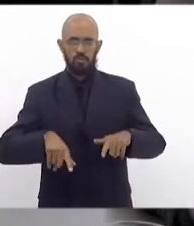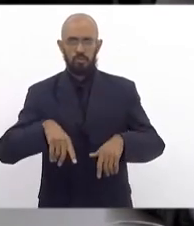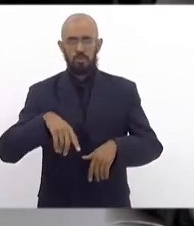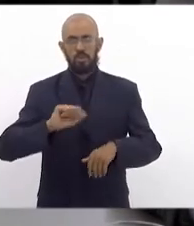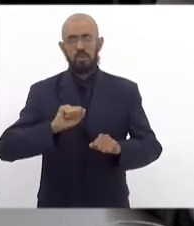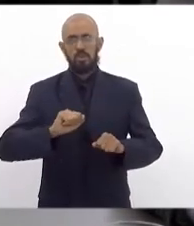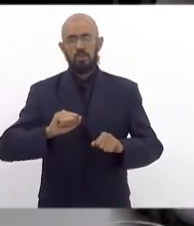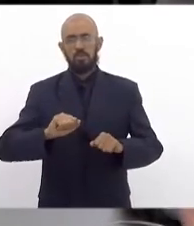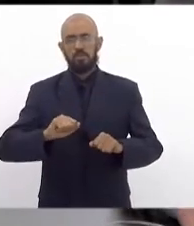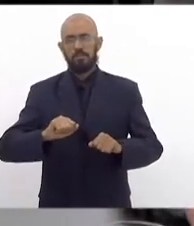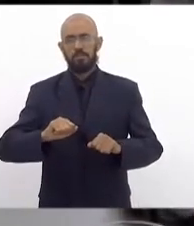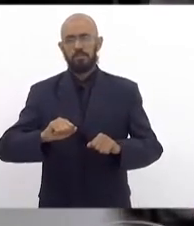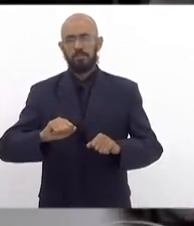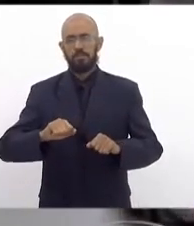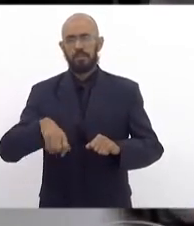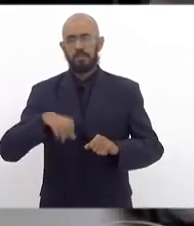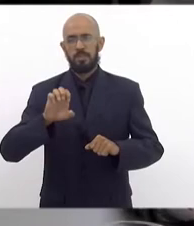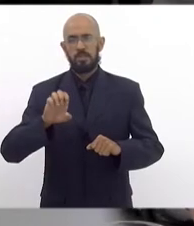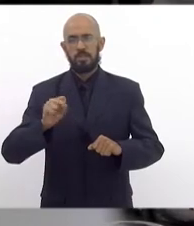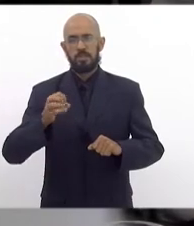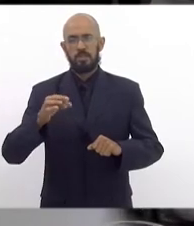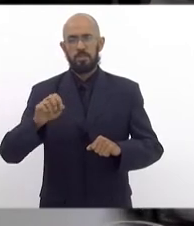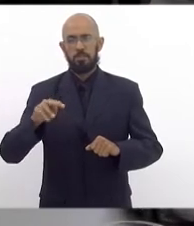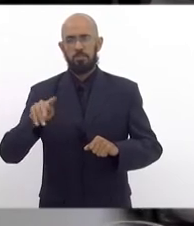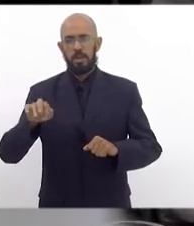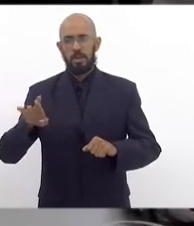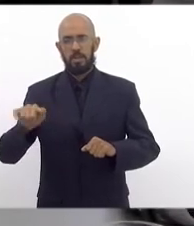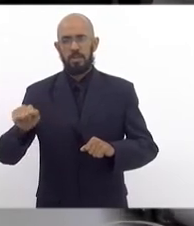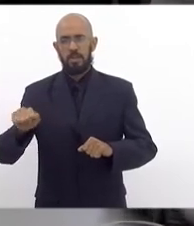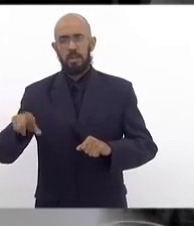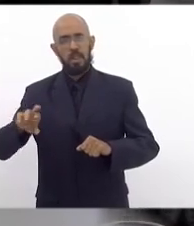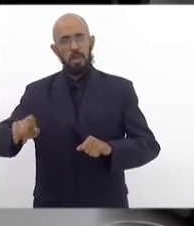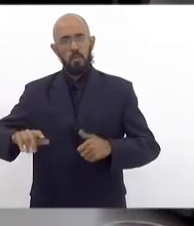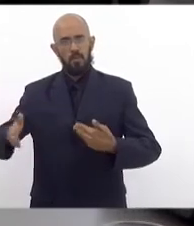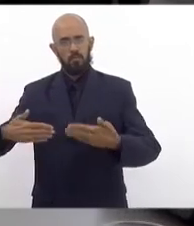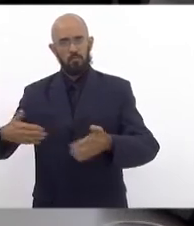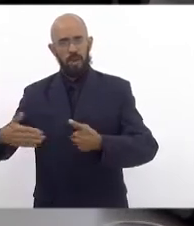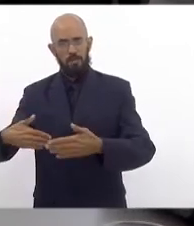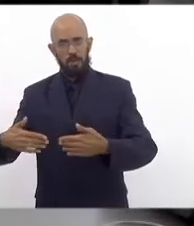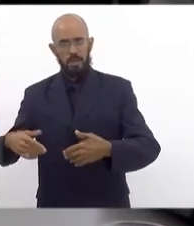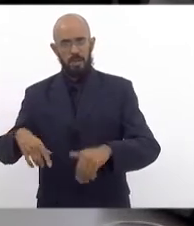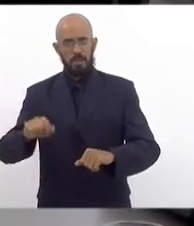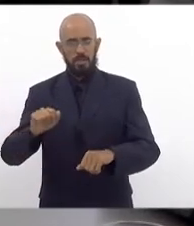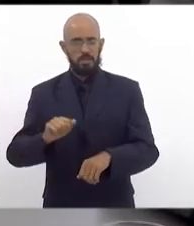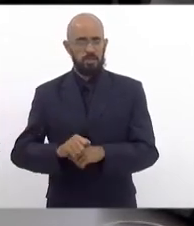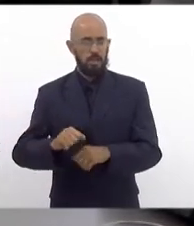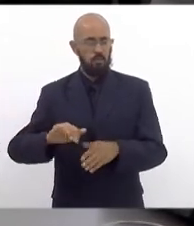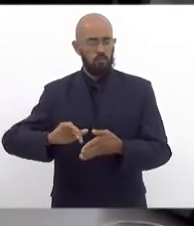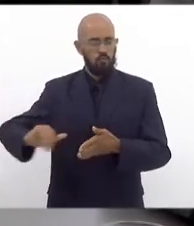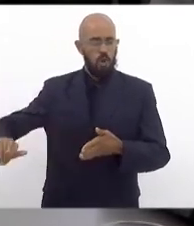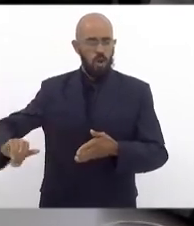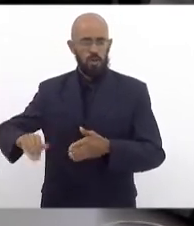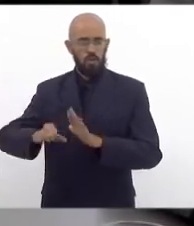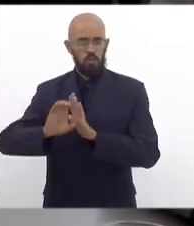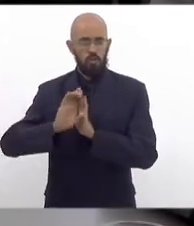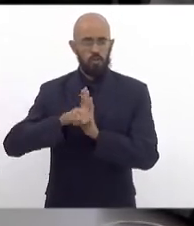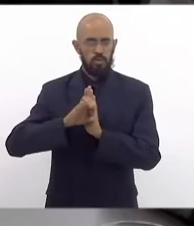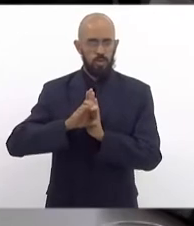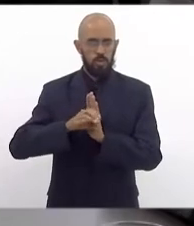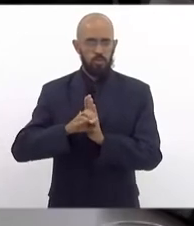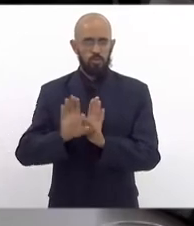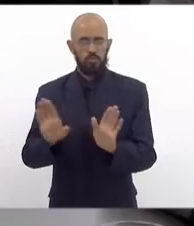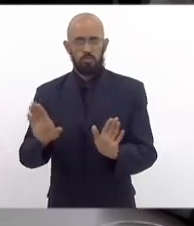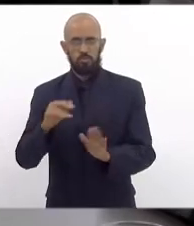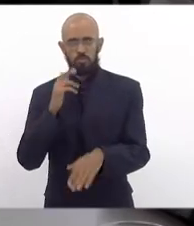a lei fala de fábrica stamparia não é fabricação Então tá fora do Conselho que está na fabricação